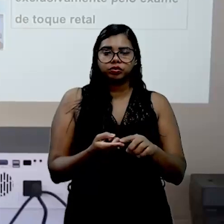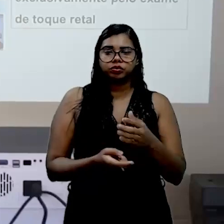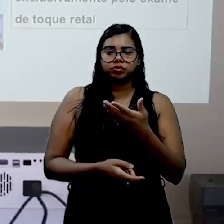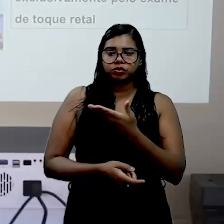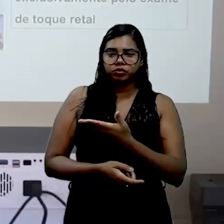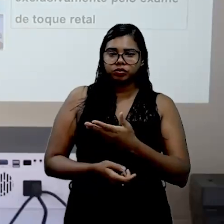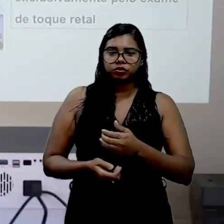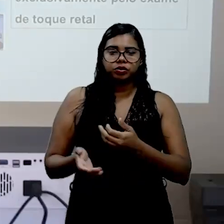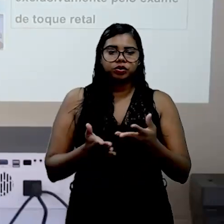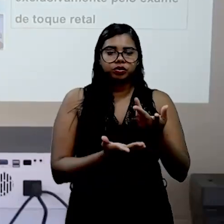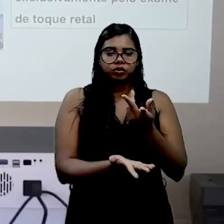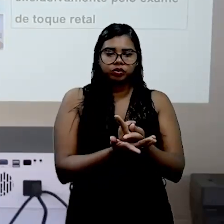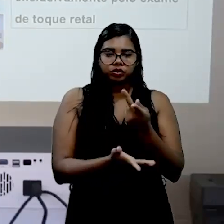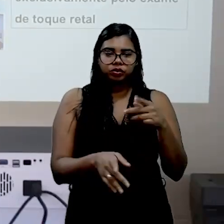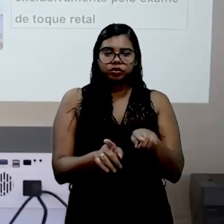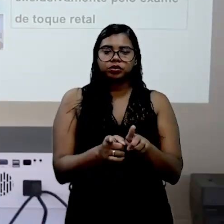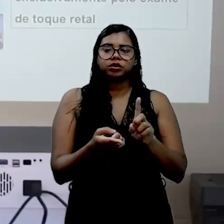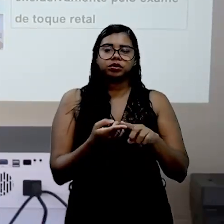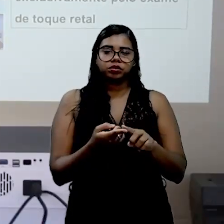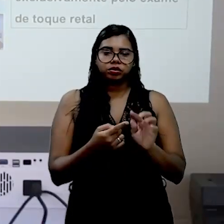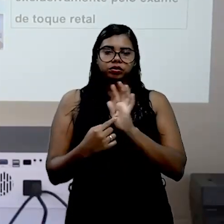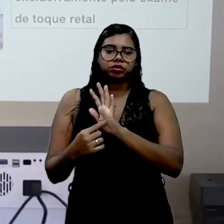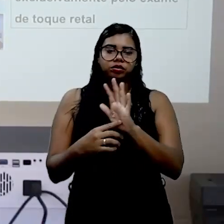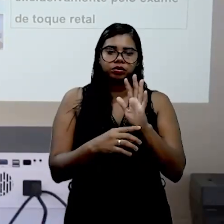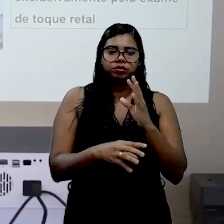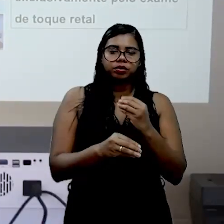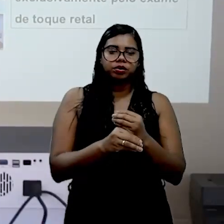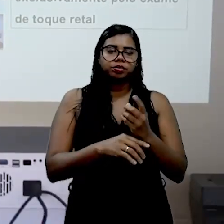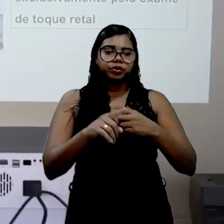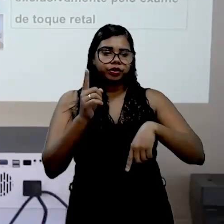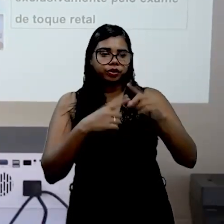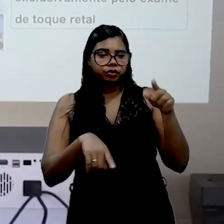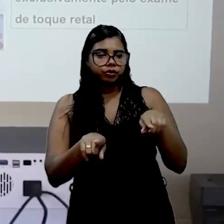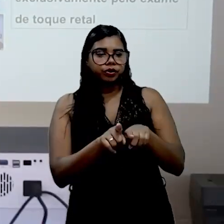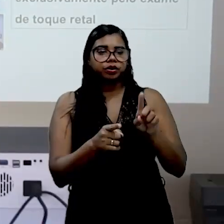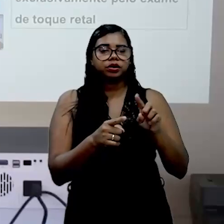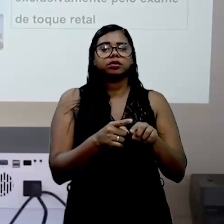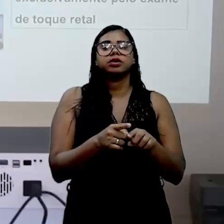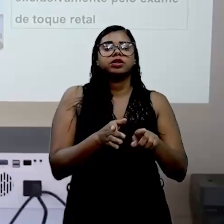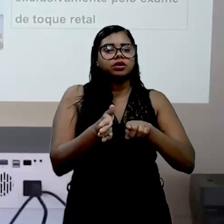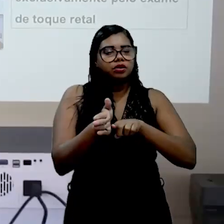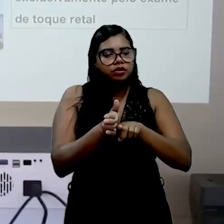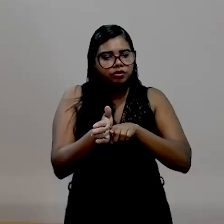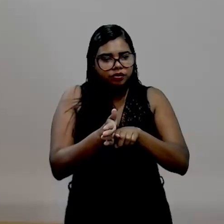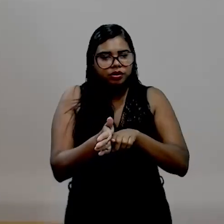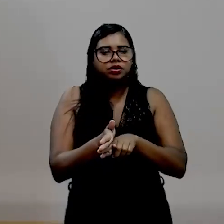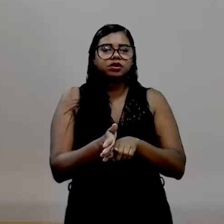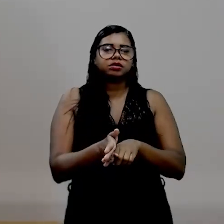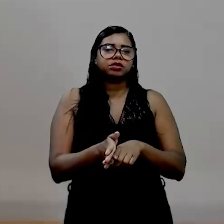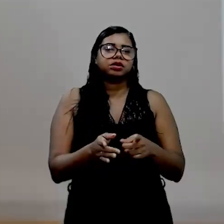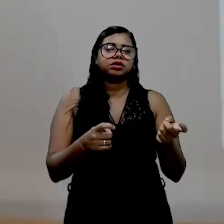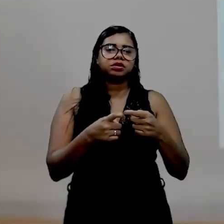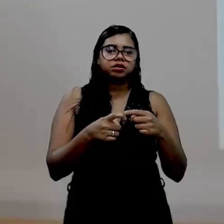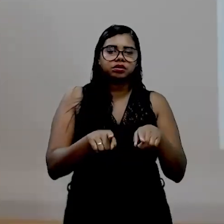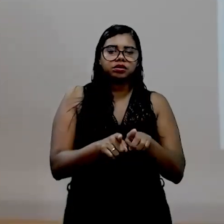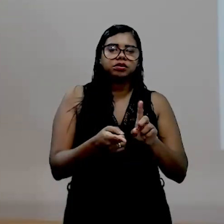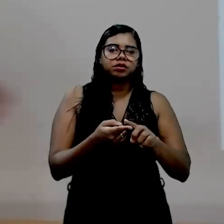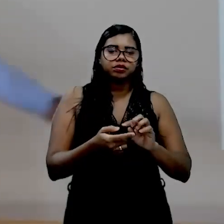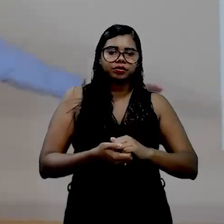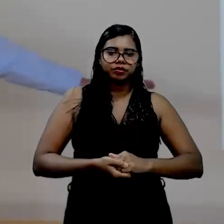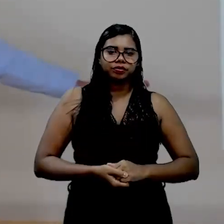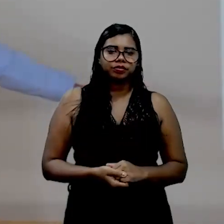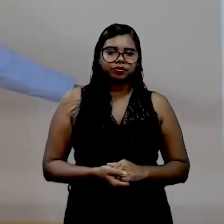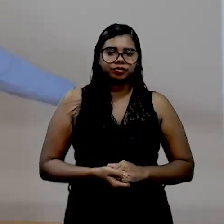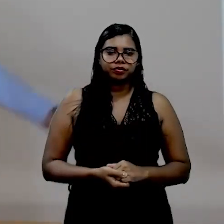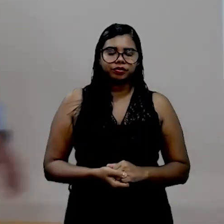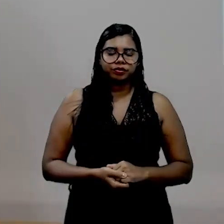seu resultado poderia ser mascarado. Não. E se fazer um exame de toque retal para a hiperplasia? Não, você faz toque retal como